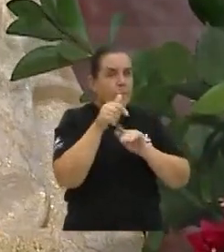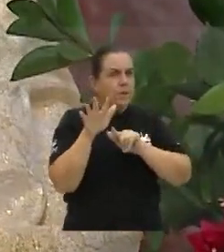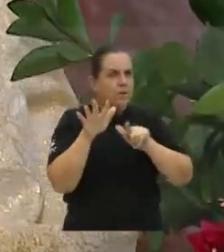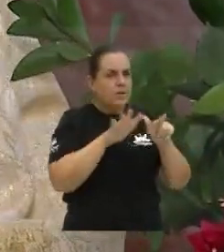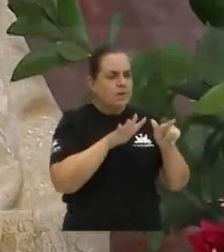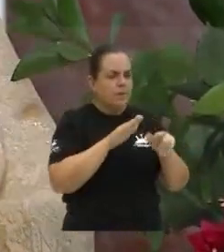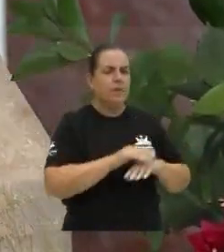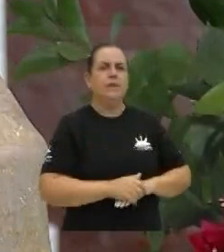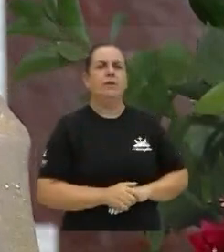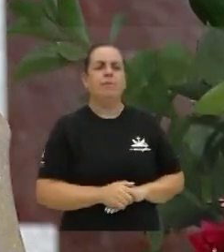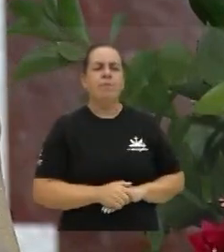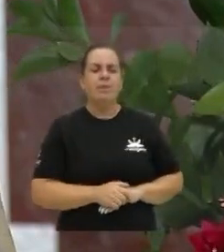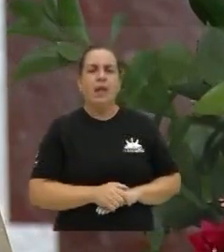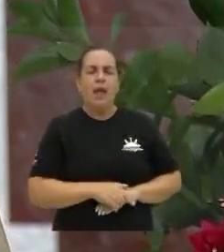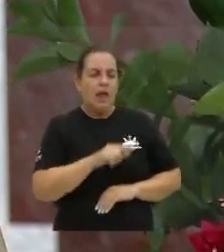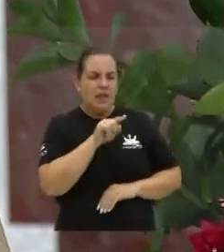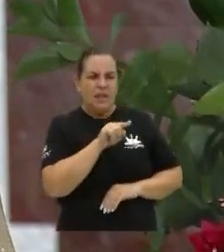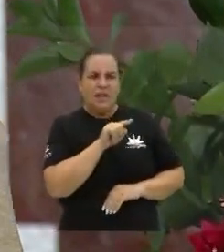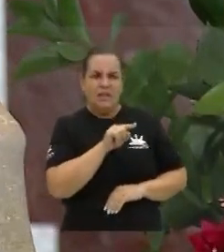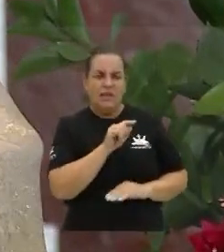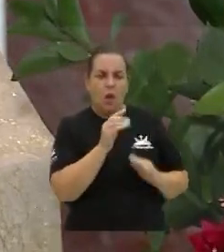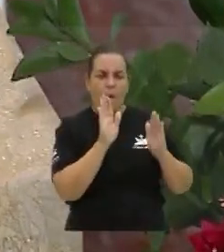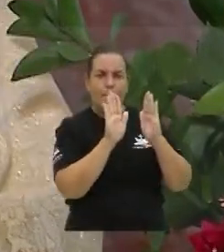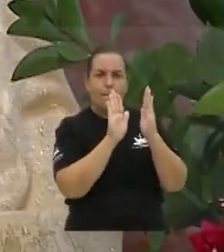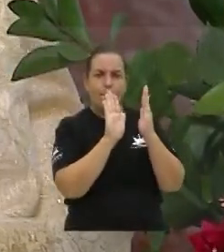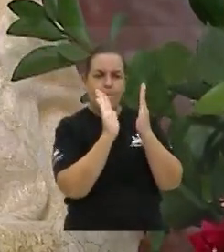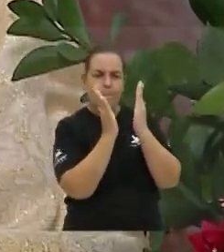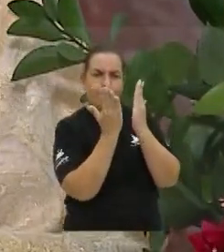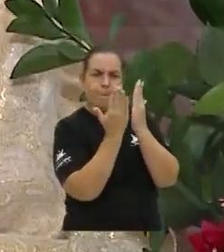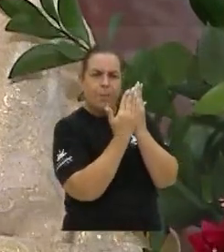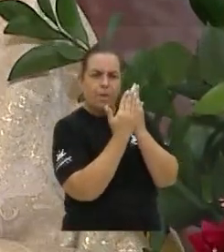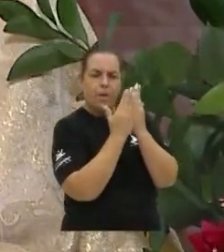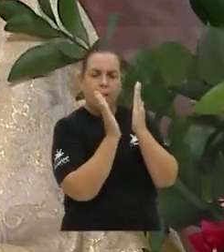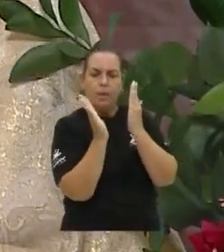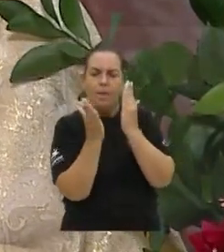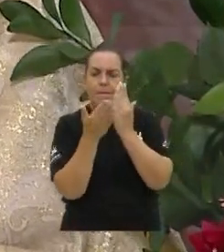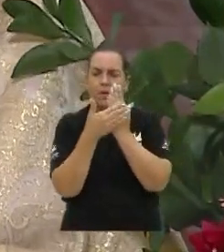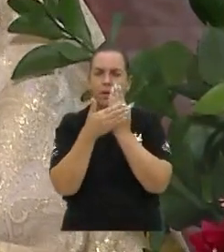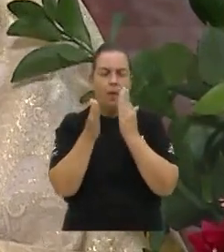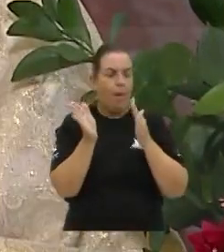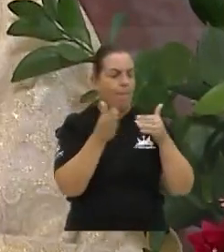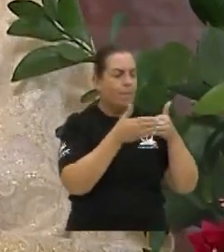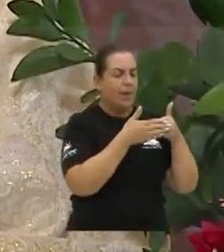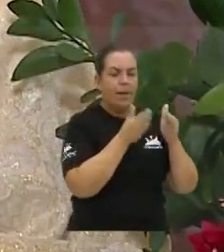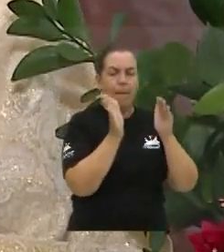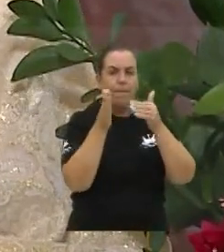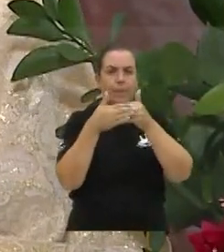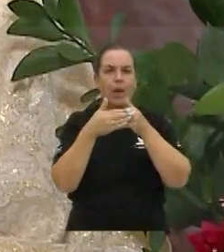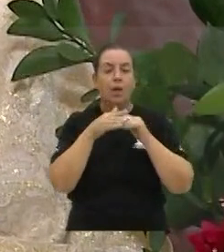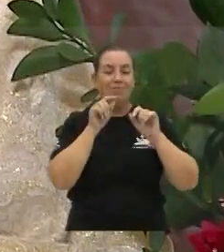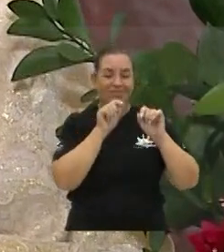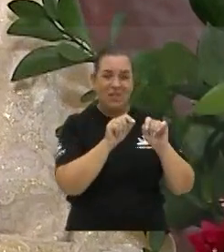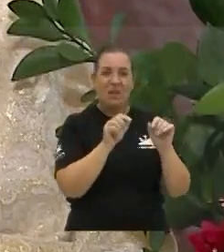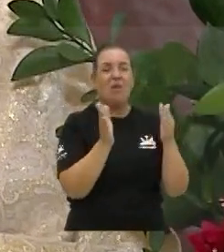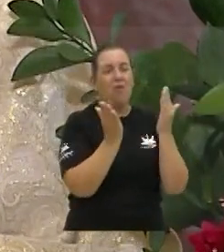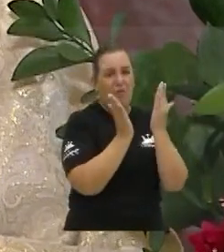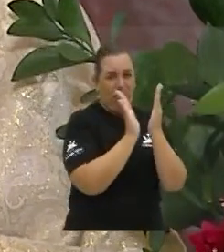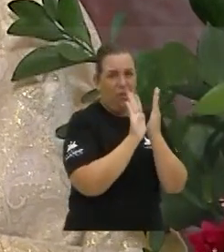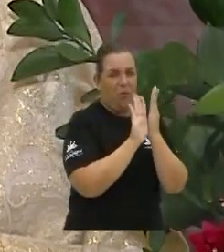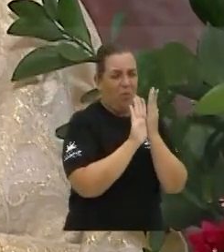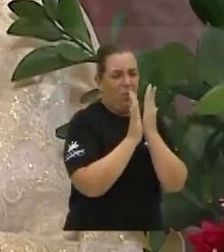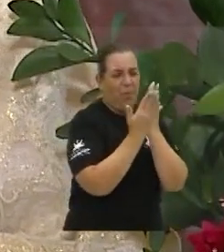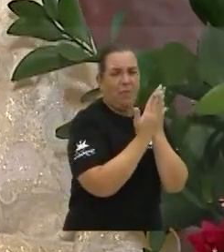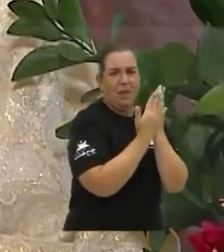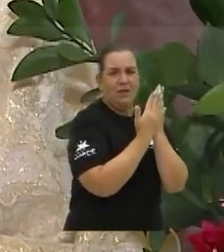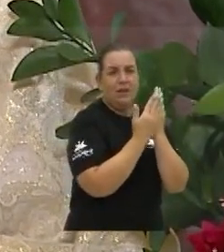semana, estando fechadas por medo dos judeus as portas do lugar onde